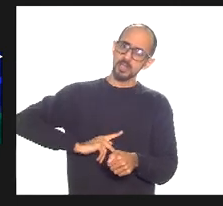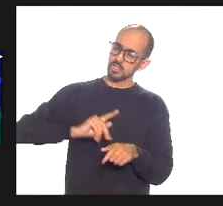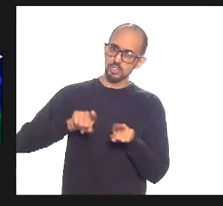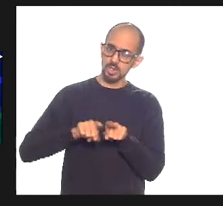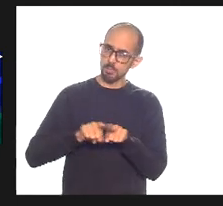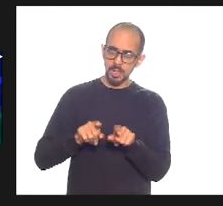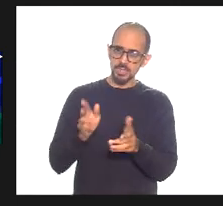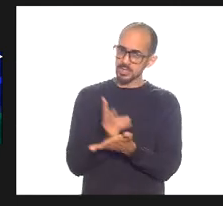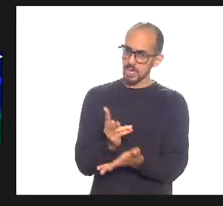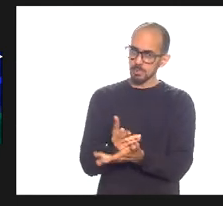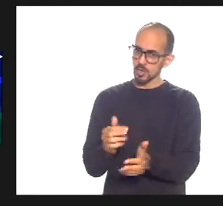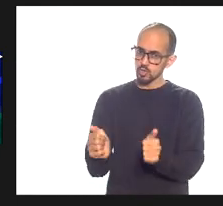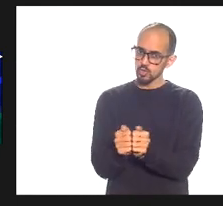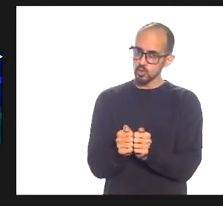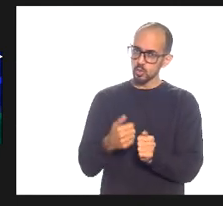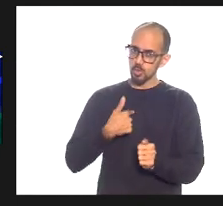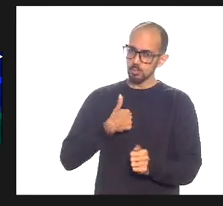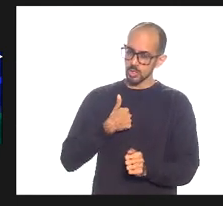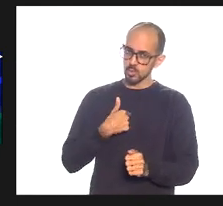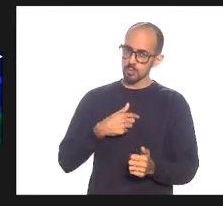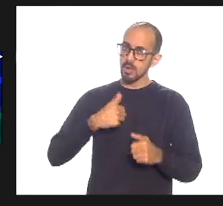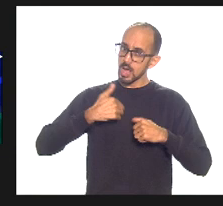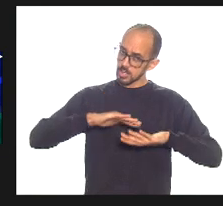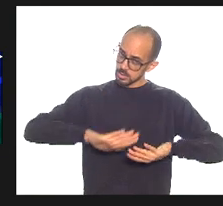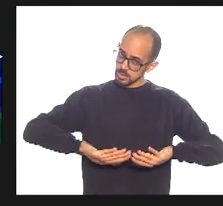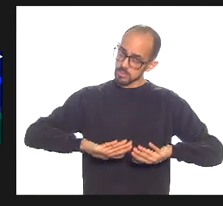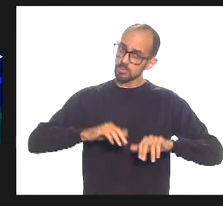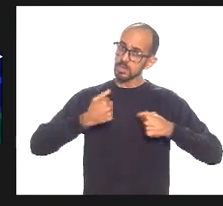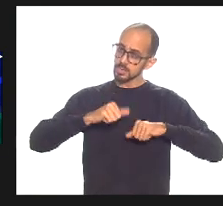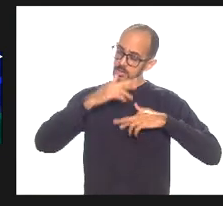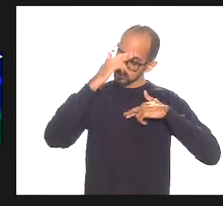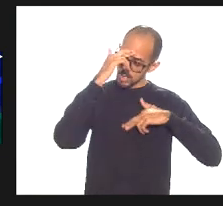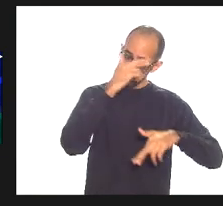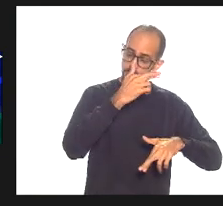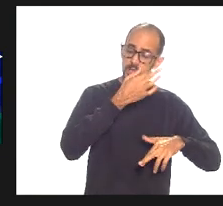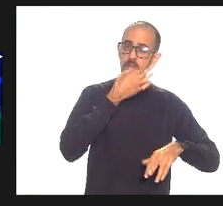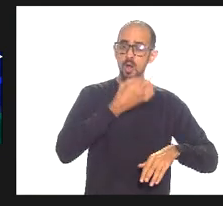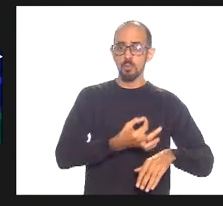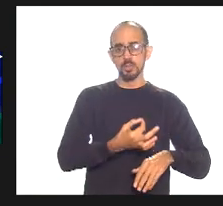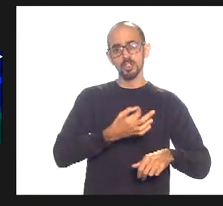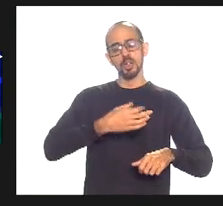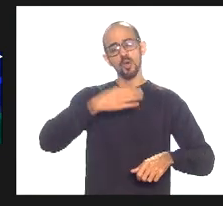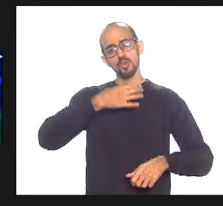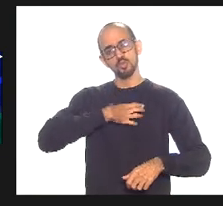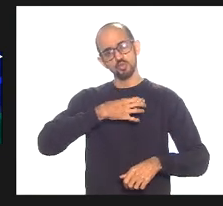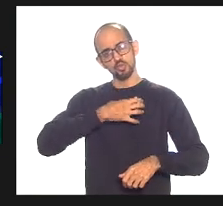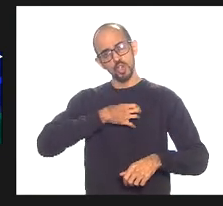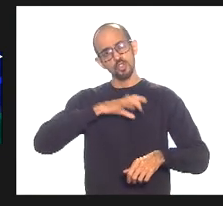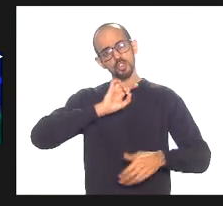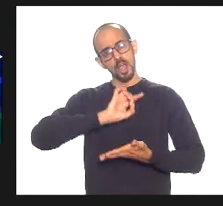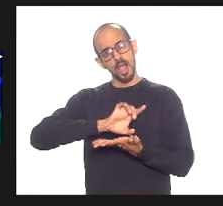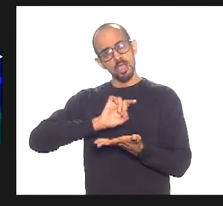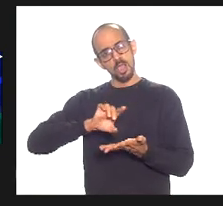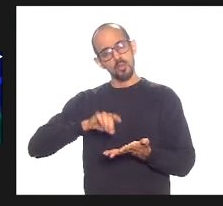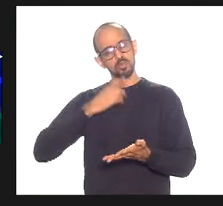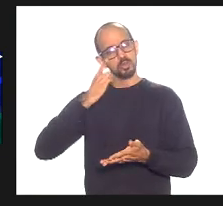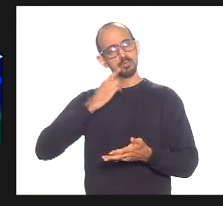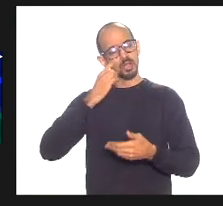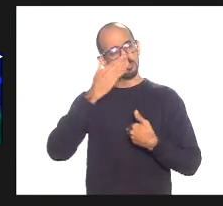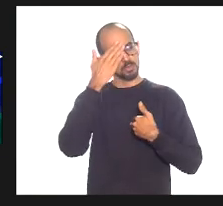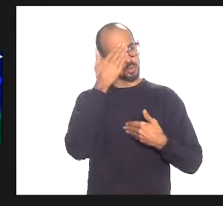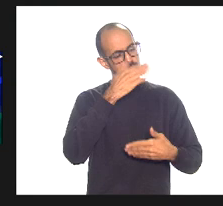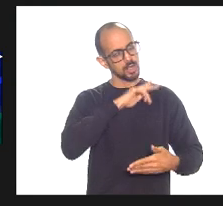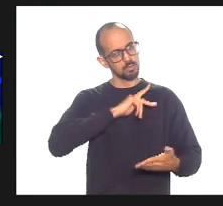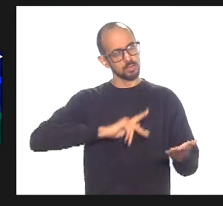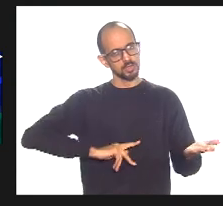divergir e é preciso que ele entende respeito às convicções eu não posso treinamento de caro Deputado brigaram